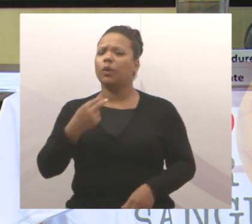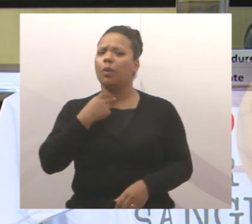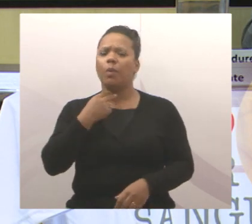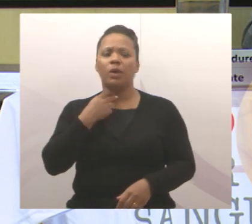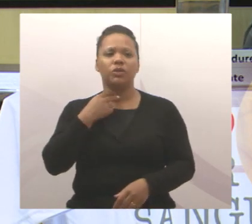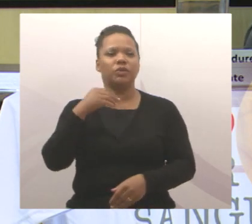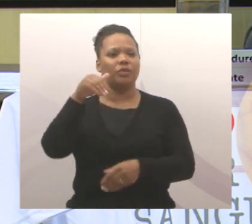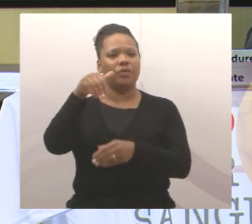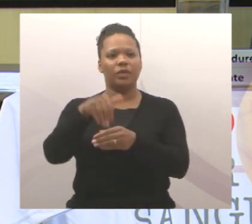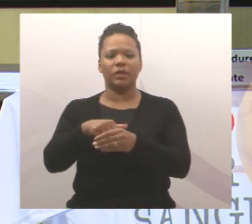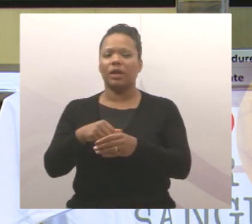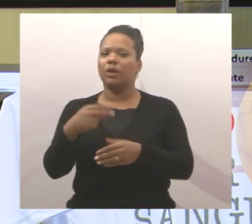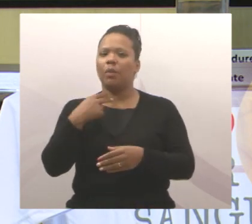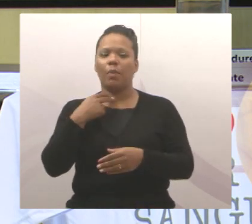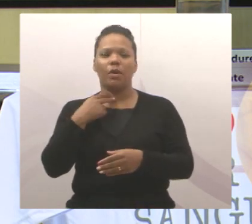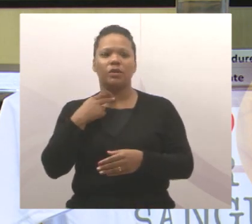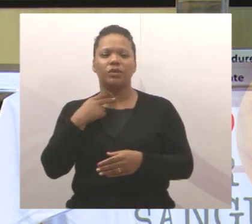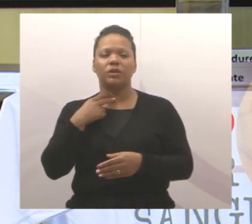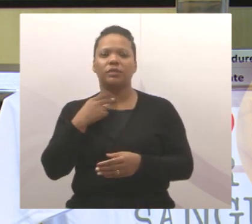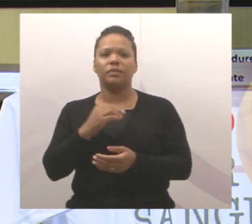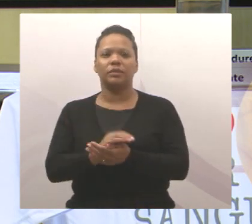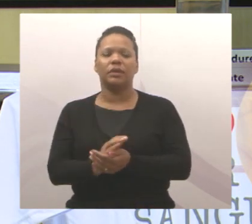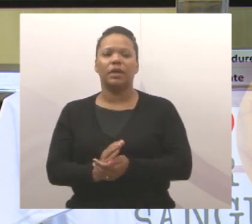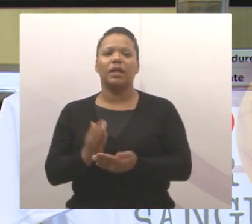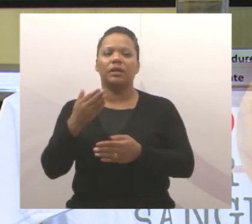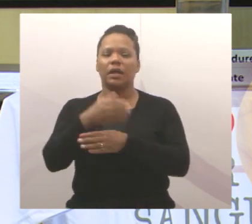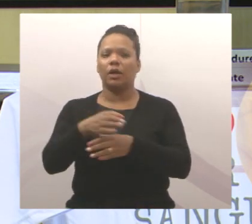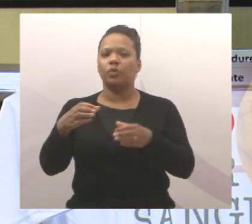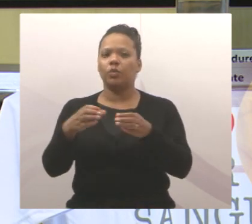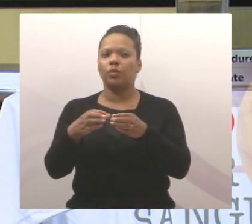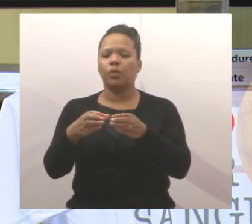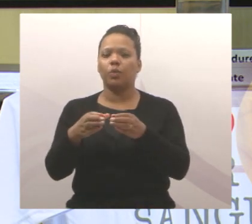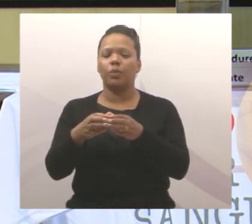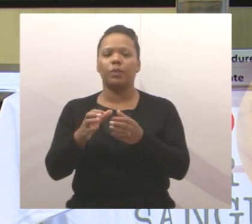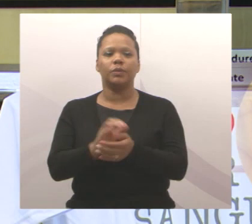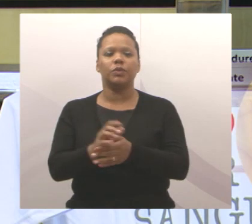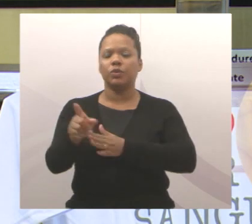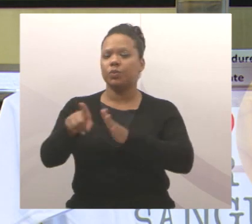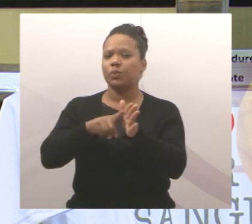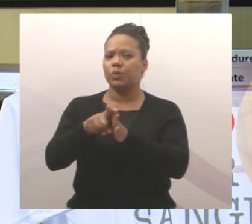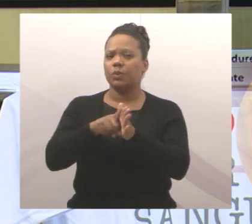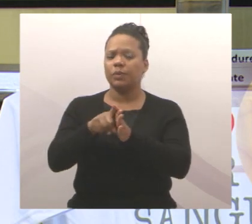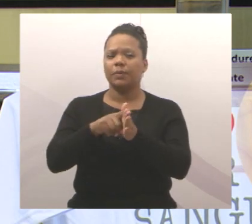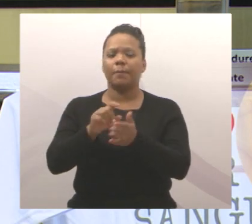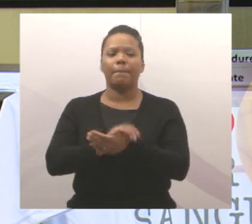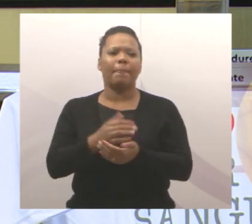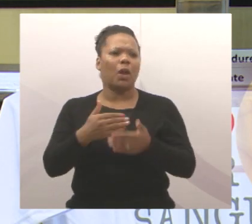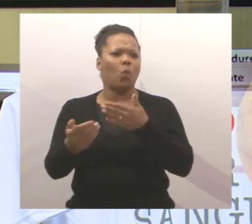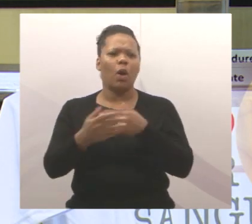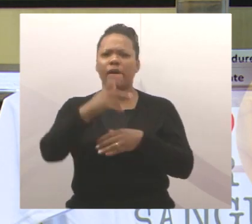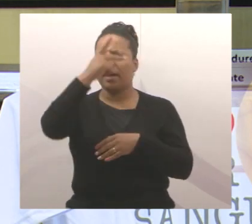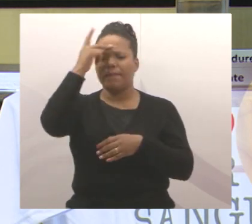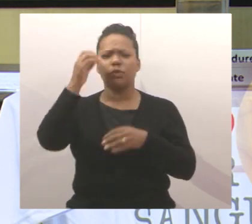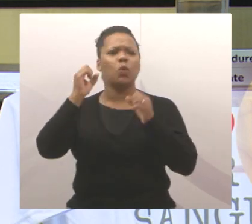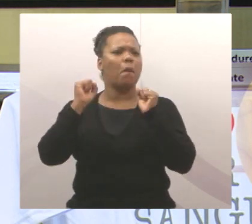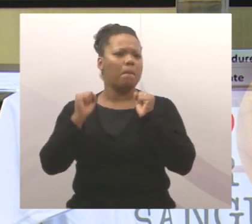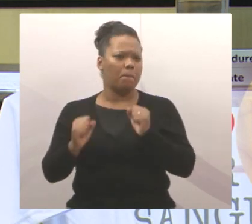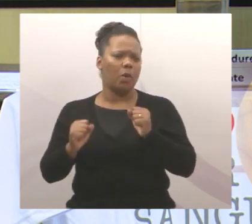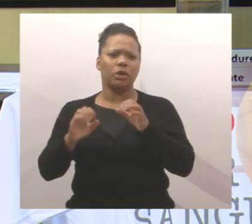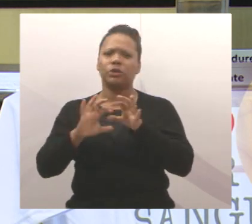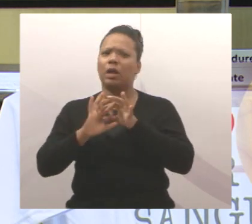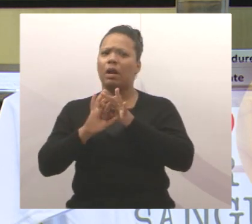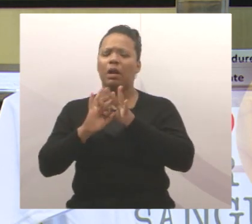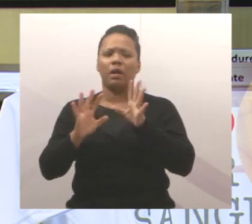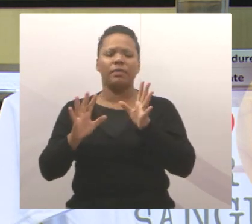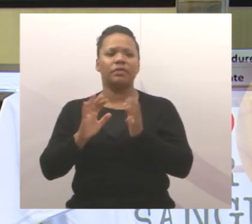não poderá integrar a comissão processante. Assim, qualquer cidadão poderá efetuar a denúncia em face